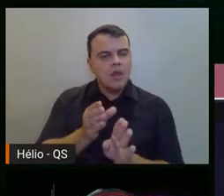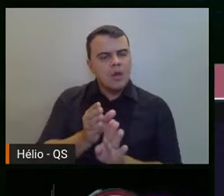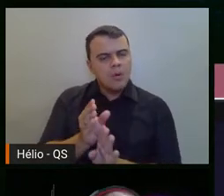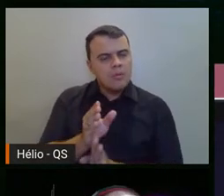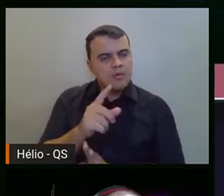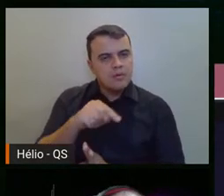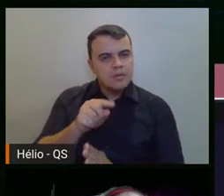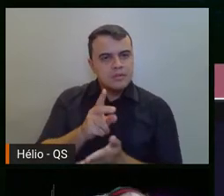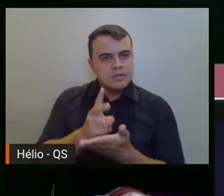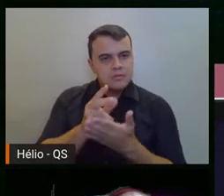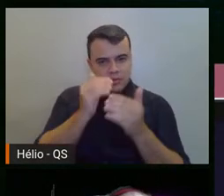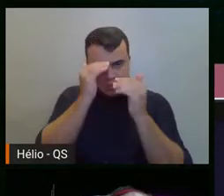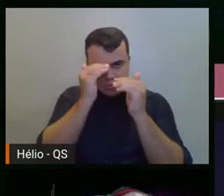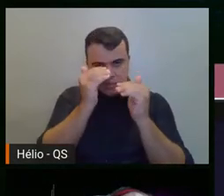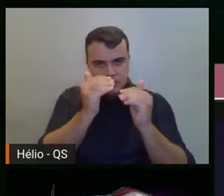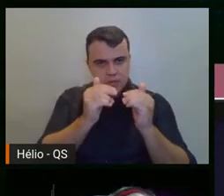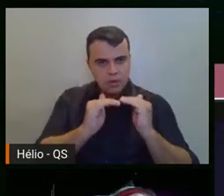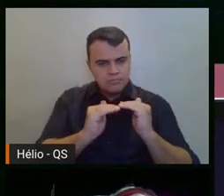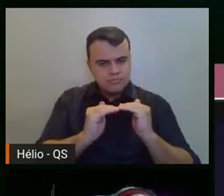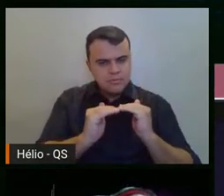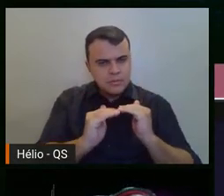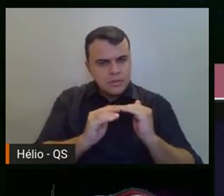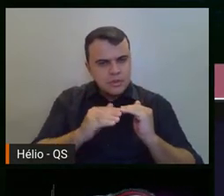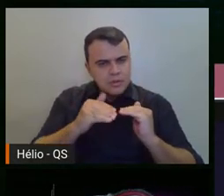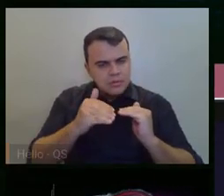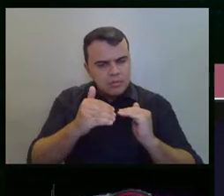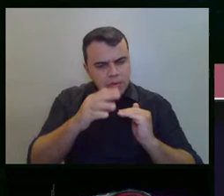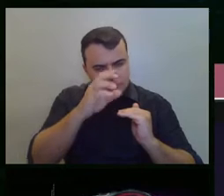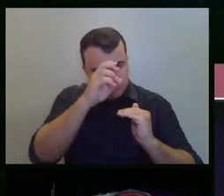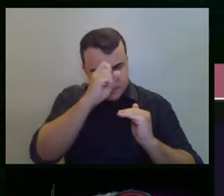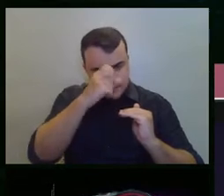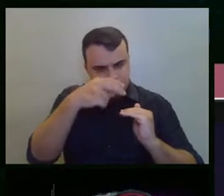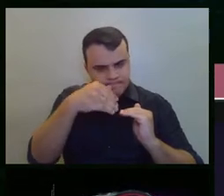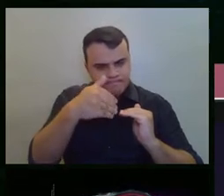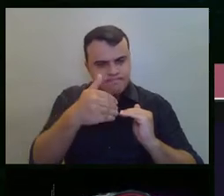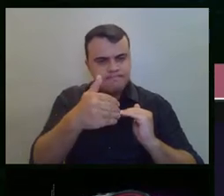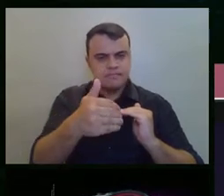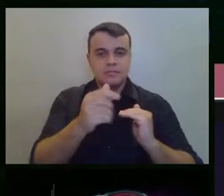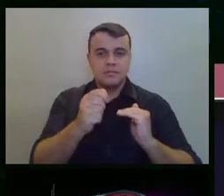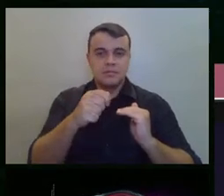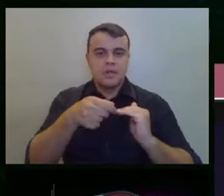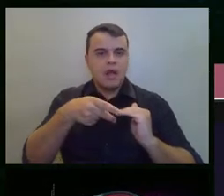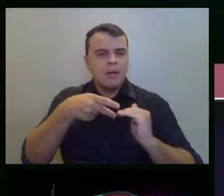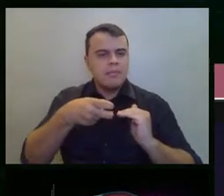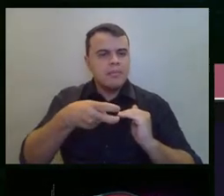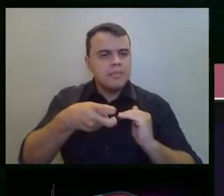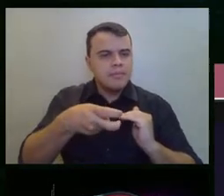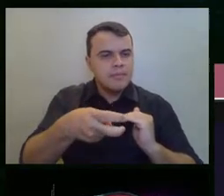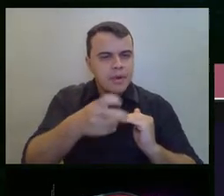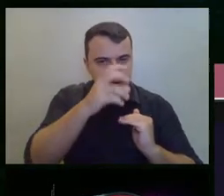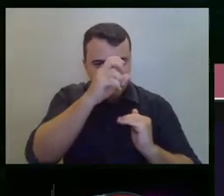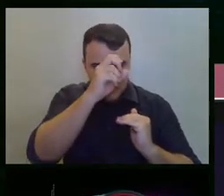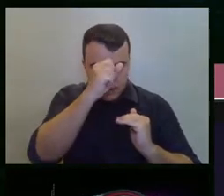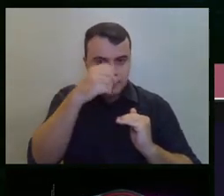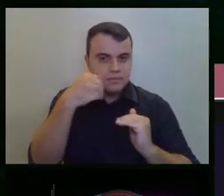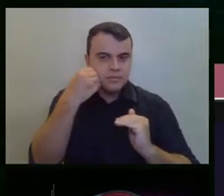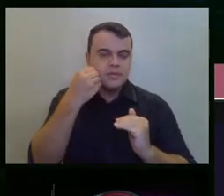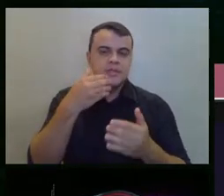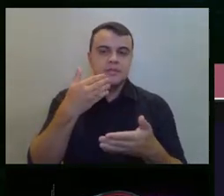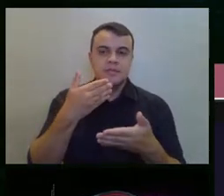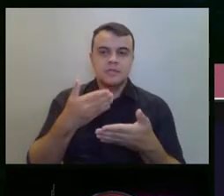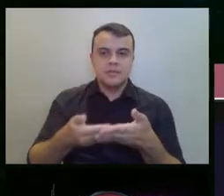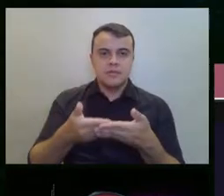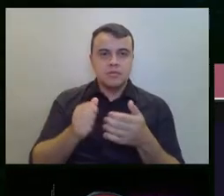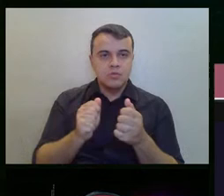que vocês sigam de maneira linear a experiência Educacional que está sendo proposta aqui para conseguir extrair o máximo dessa experiência incrível aí